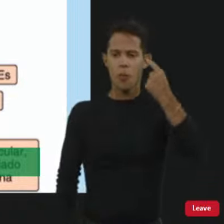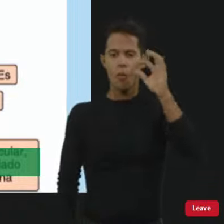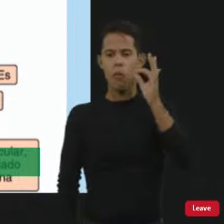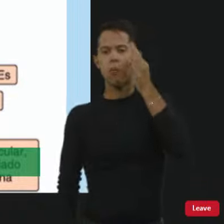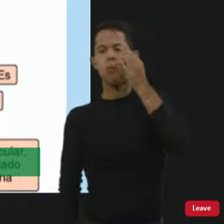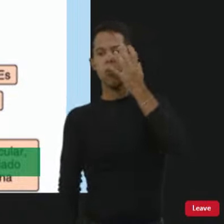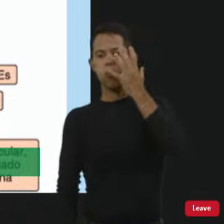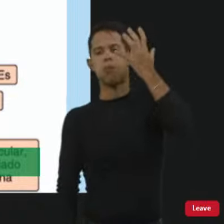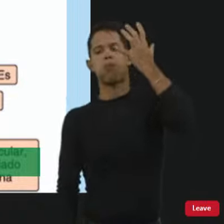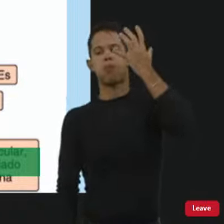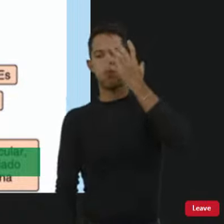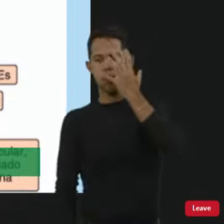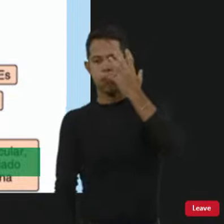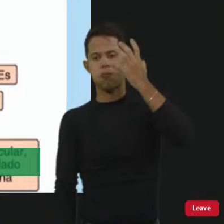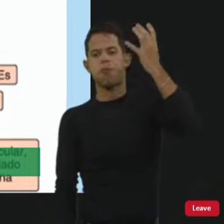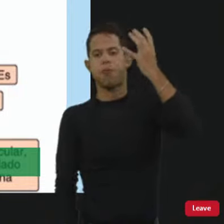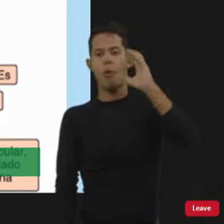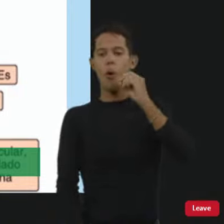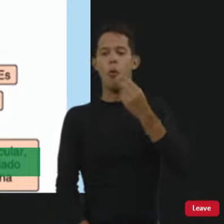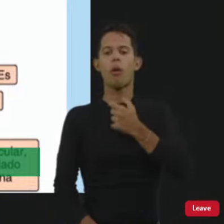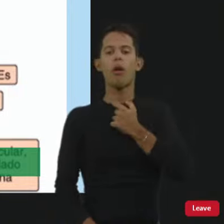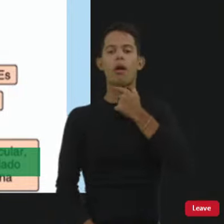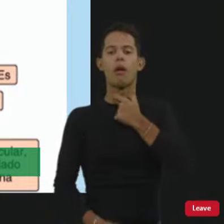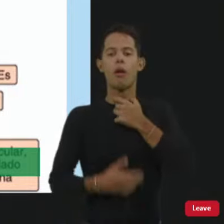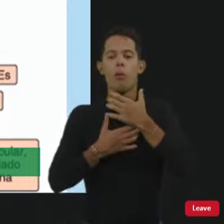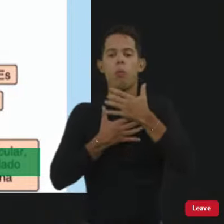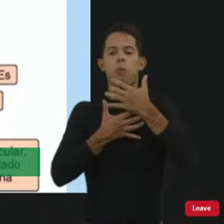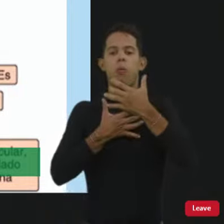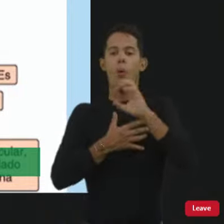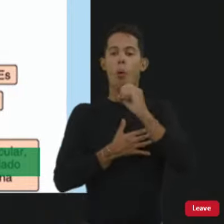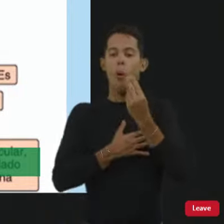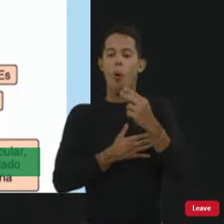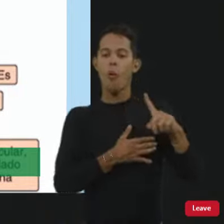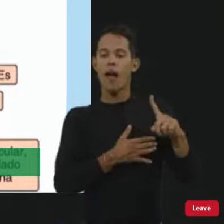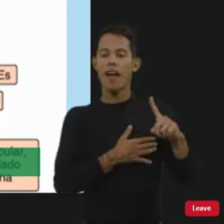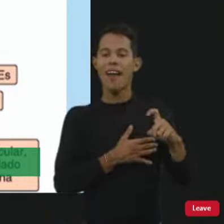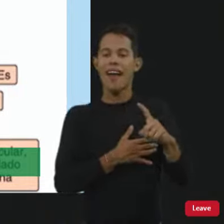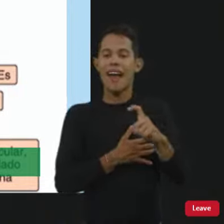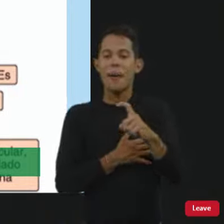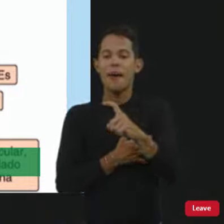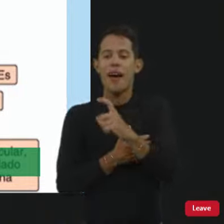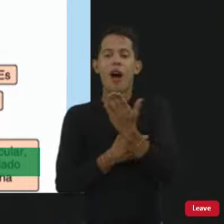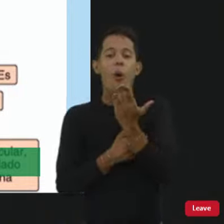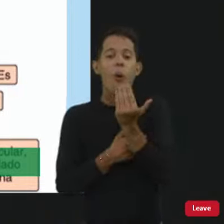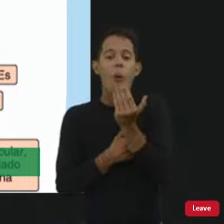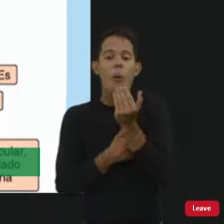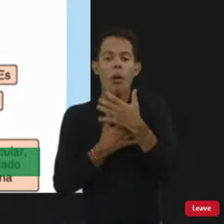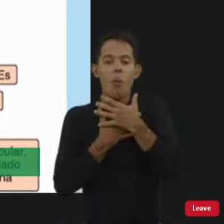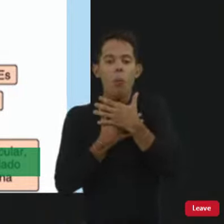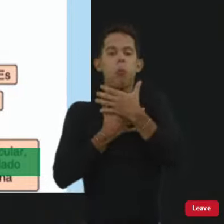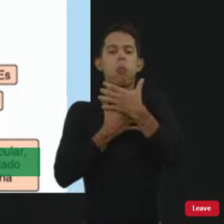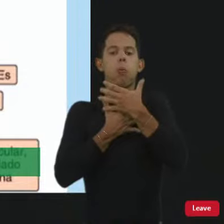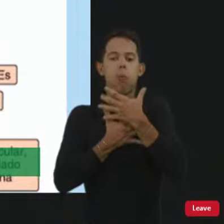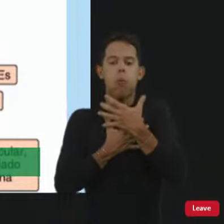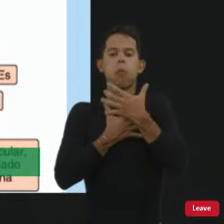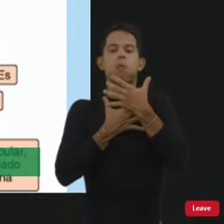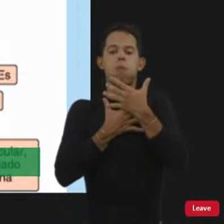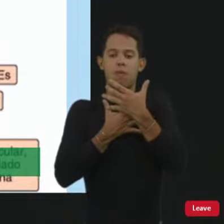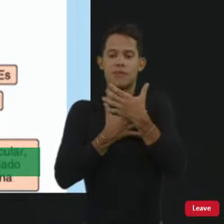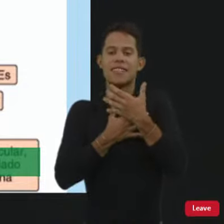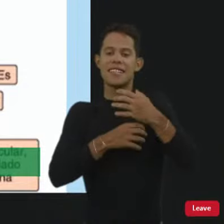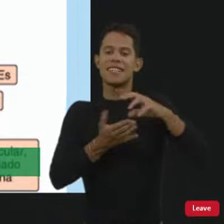daquela ferroada de abelha. Alguém que comeu um camarão e também teve um inchaço. Então, esse é um angedema alérgico, que é o mais